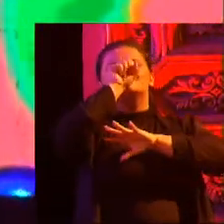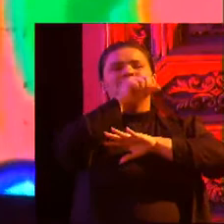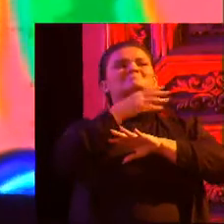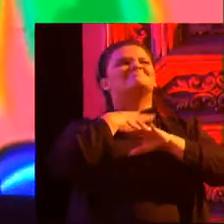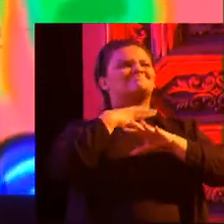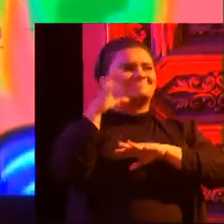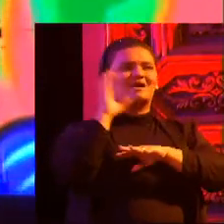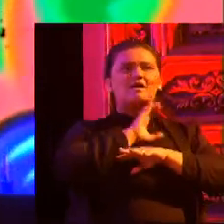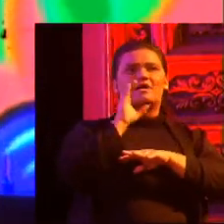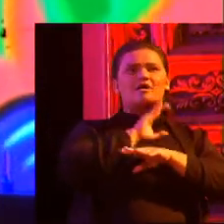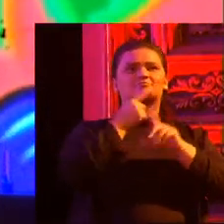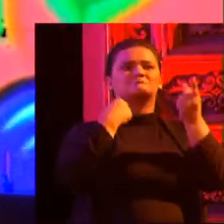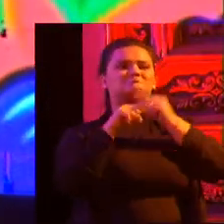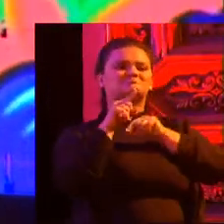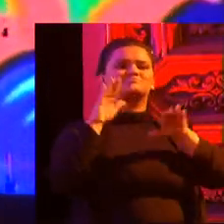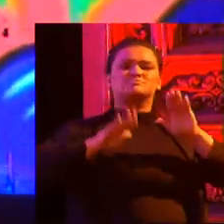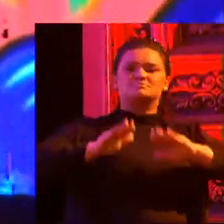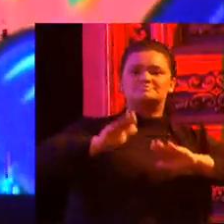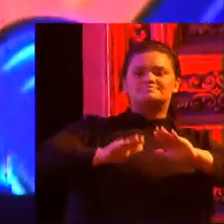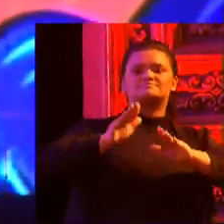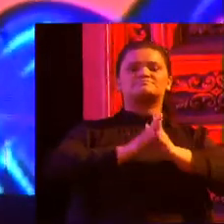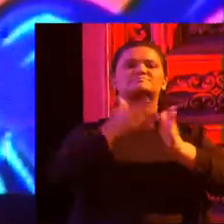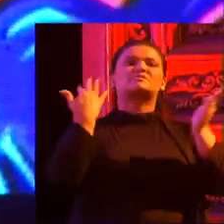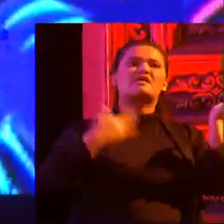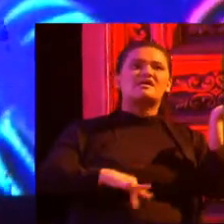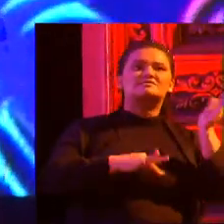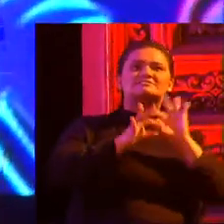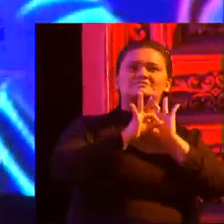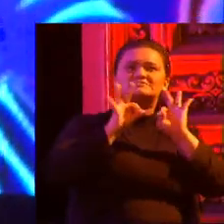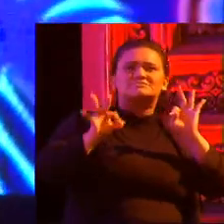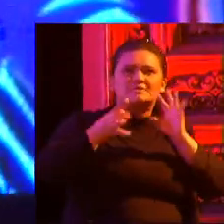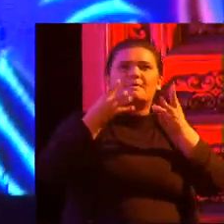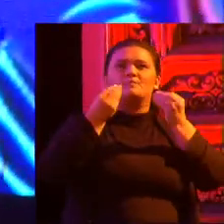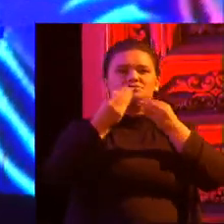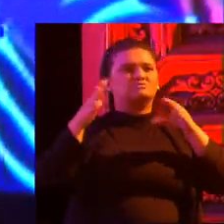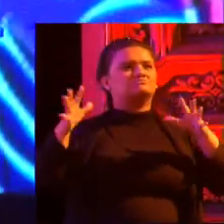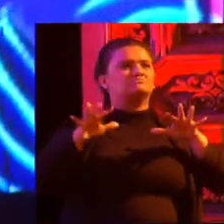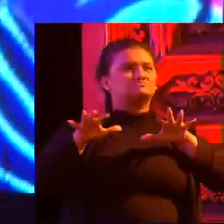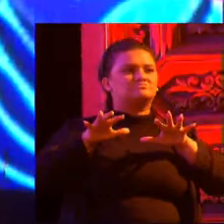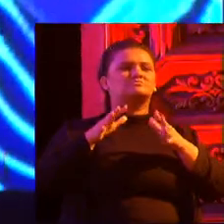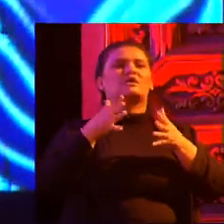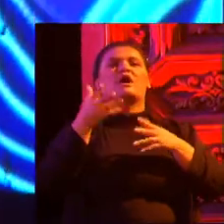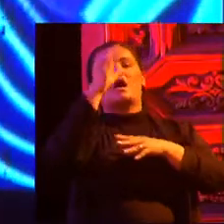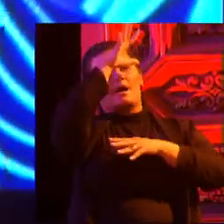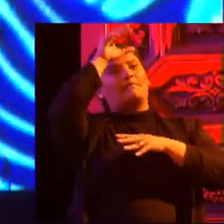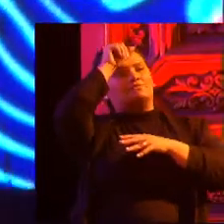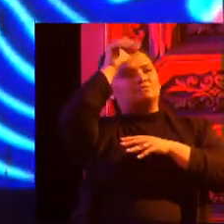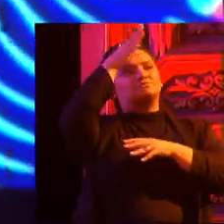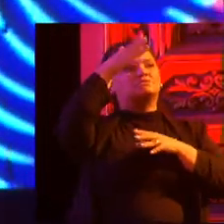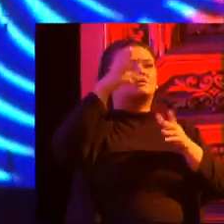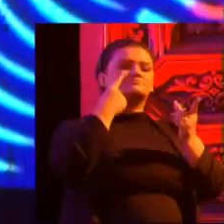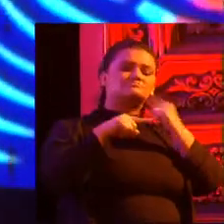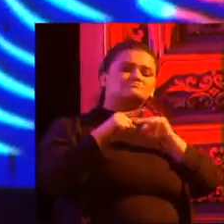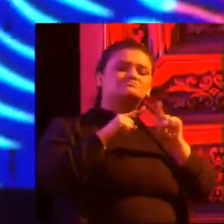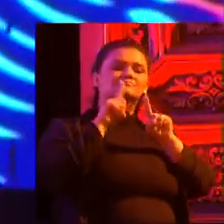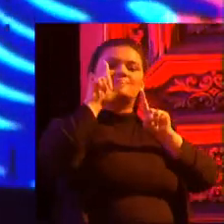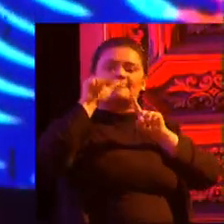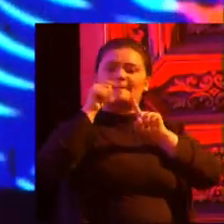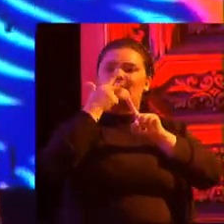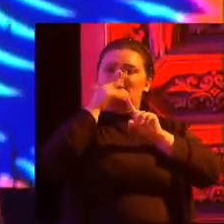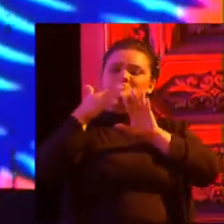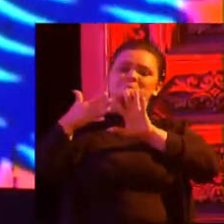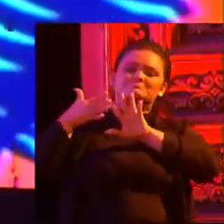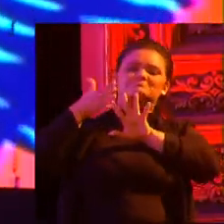acelerada, instrumentos percussivos, guitarras afiadas e muita vibração. A música amazônica é o rompimento